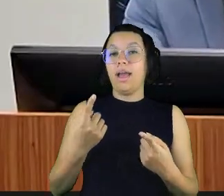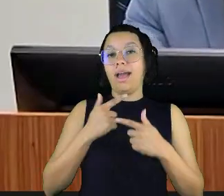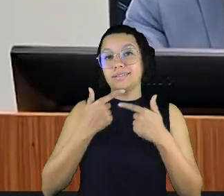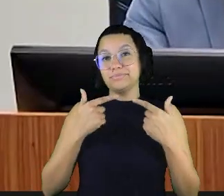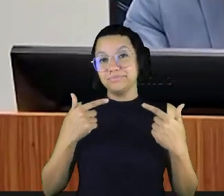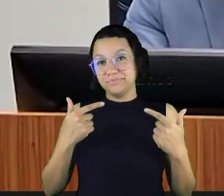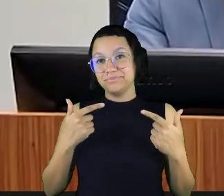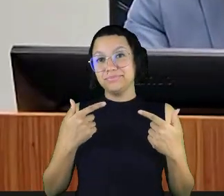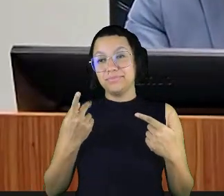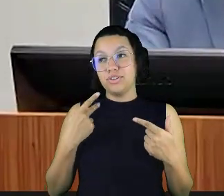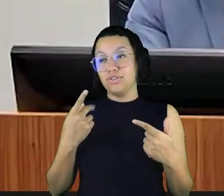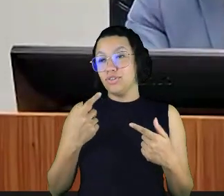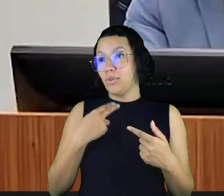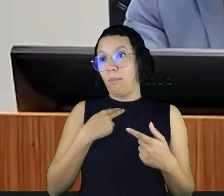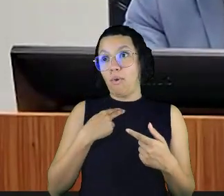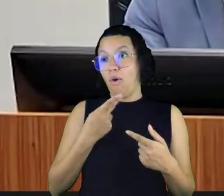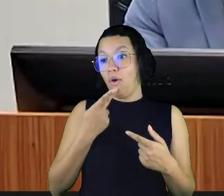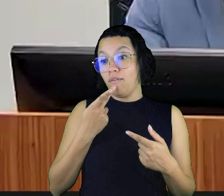né?